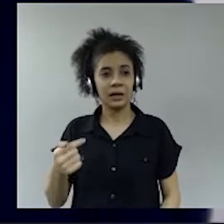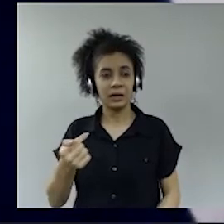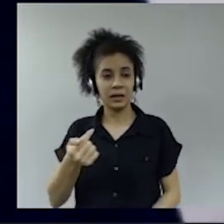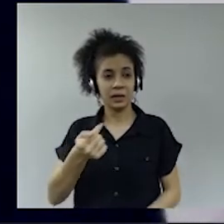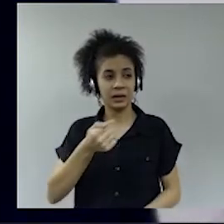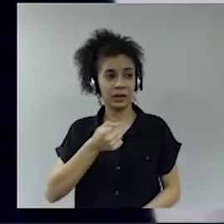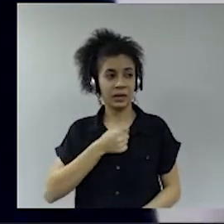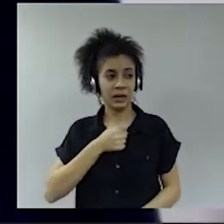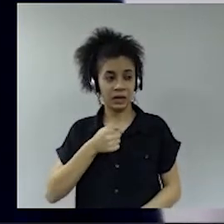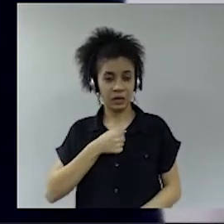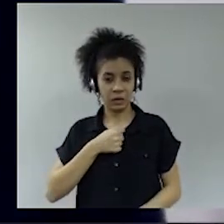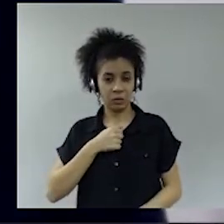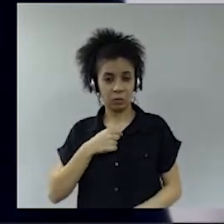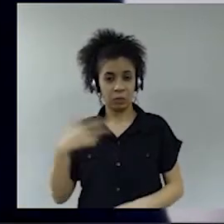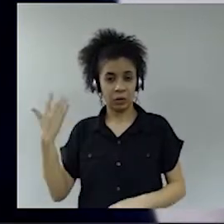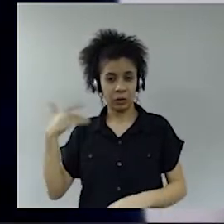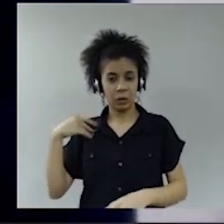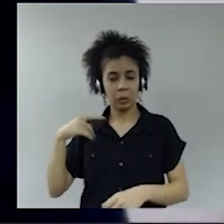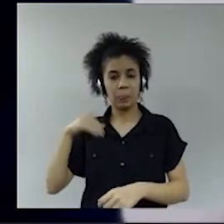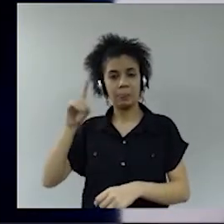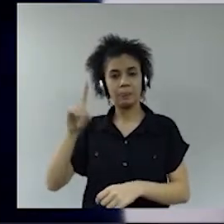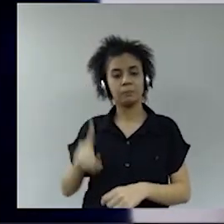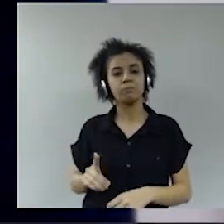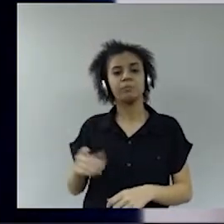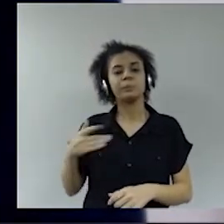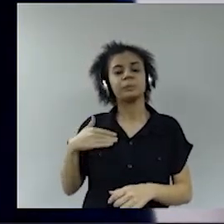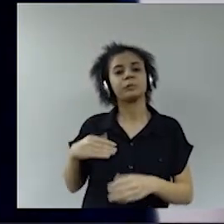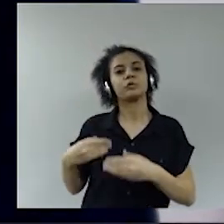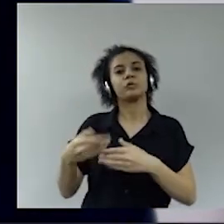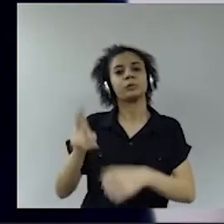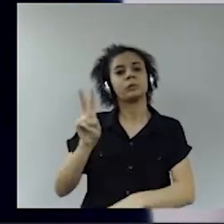do Júri em que uma senhora